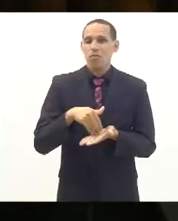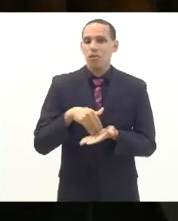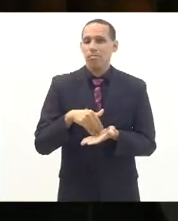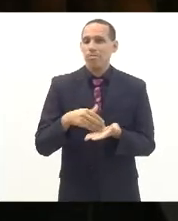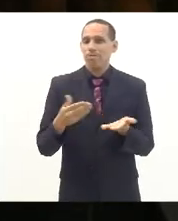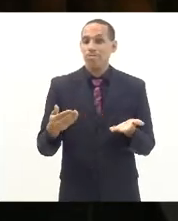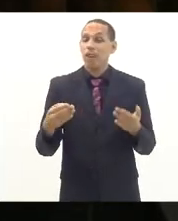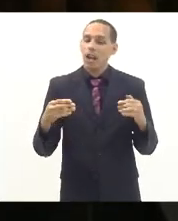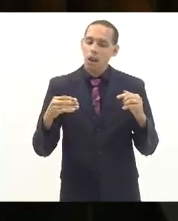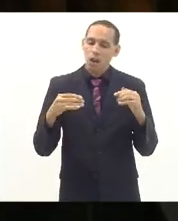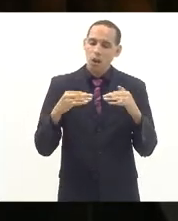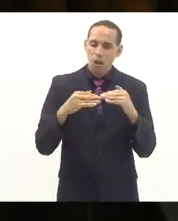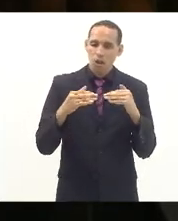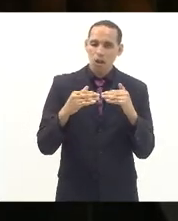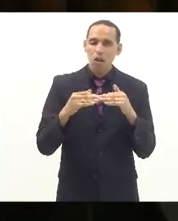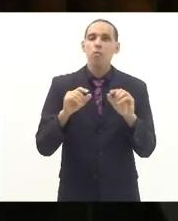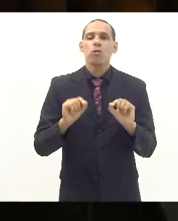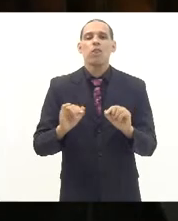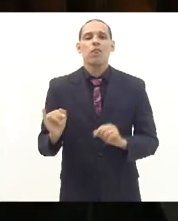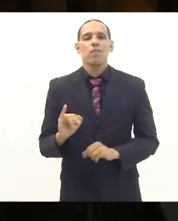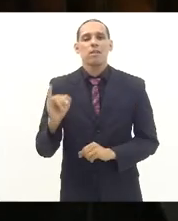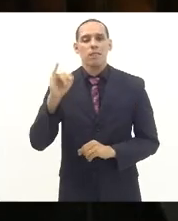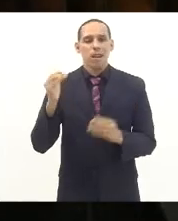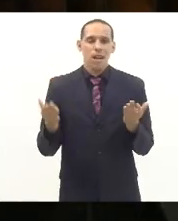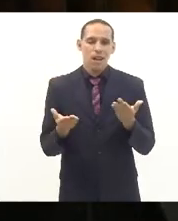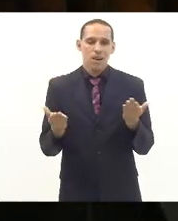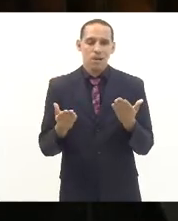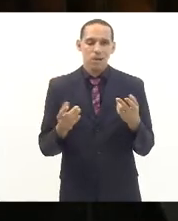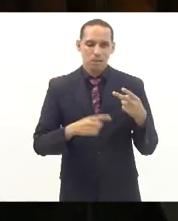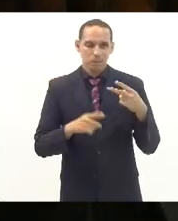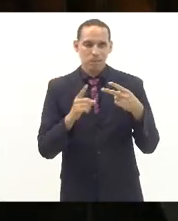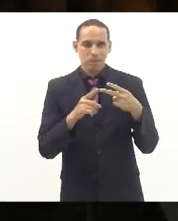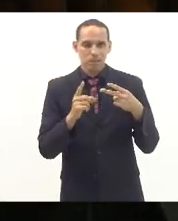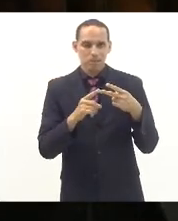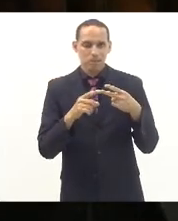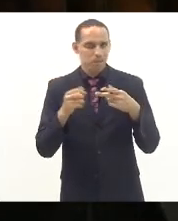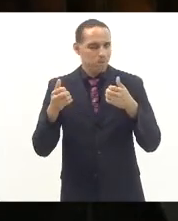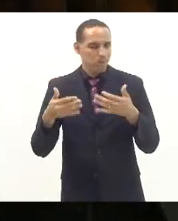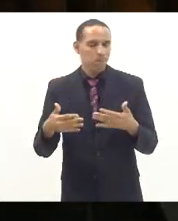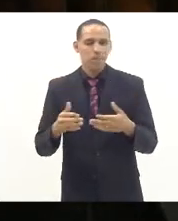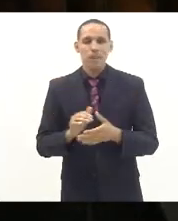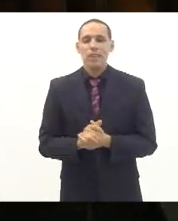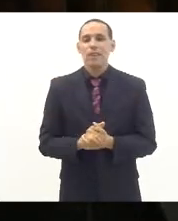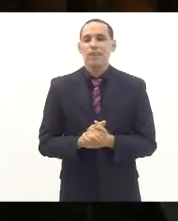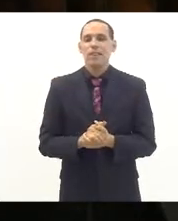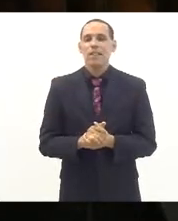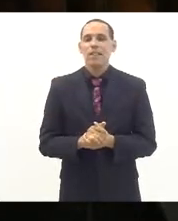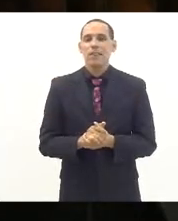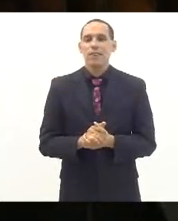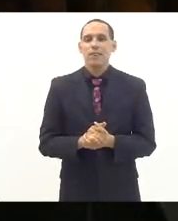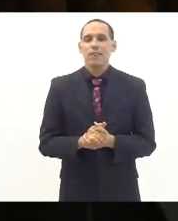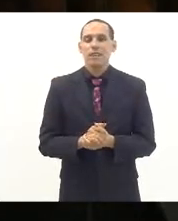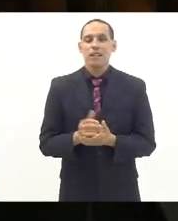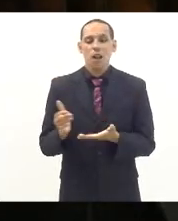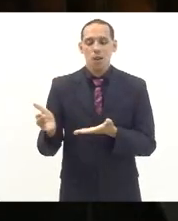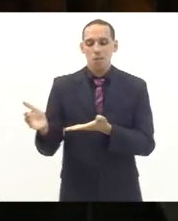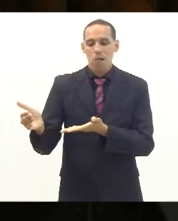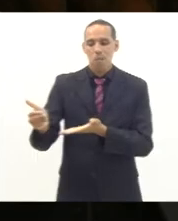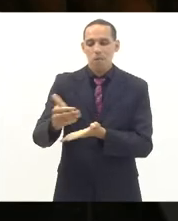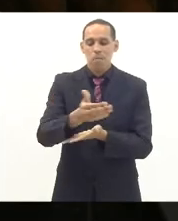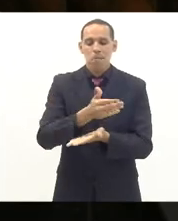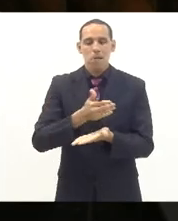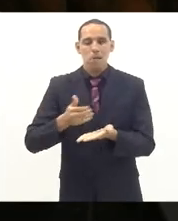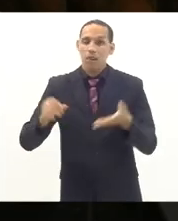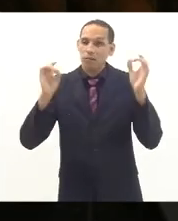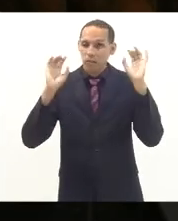compatível com a inflação do período o segundo componente que eu queria destacar diz respeito à arrecadação que cabe